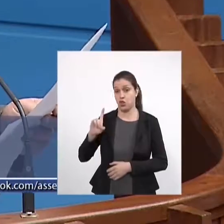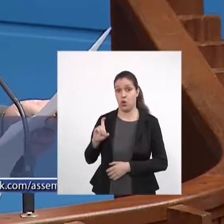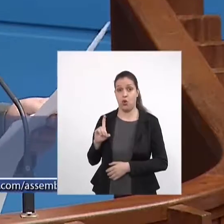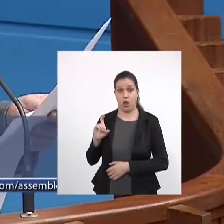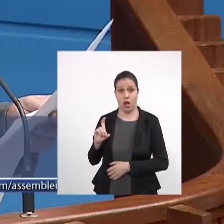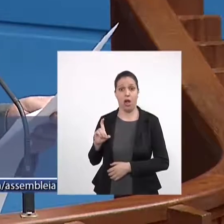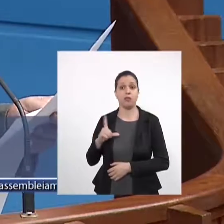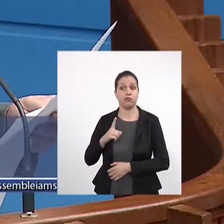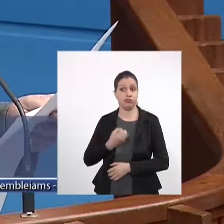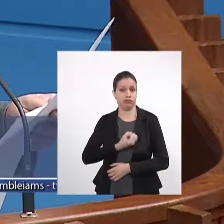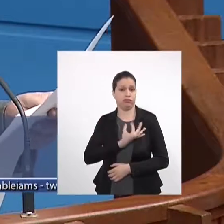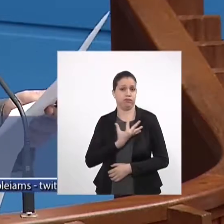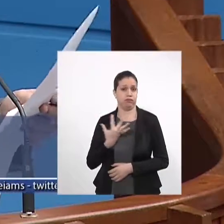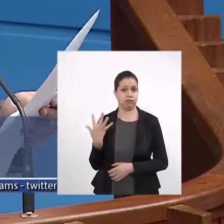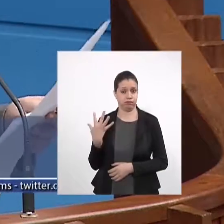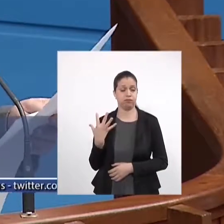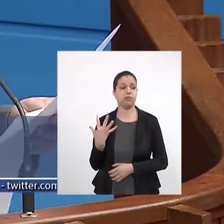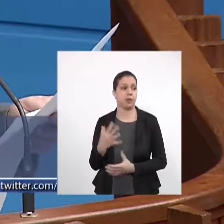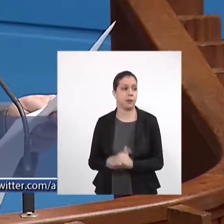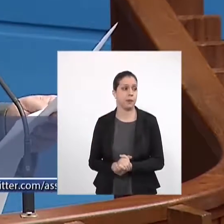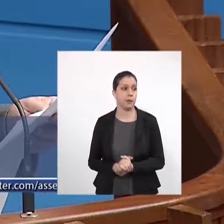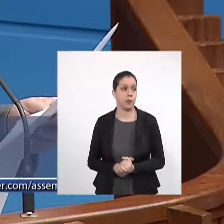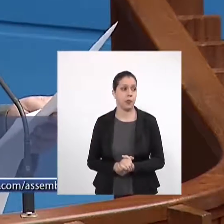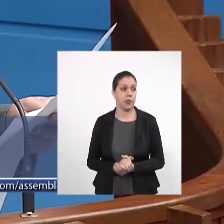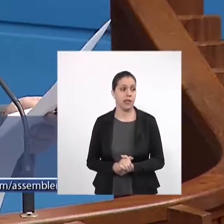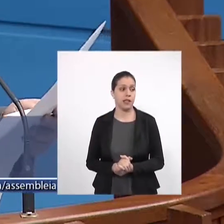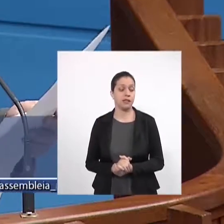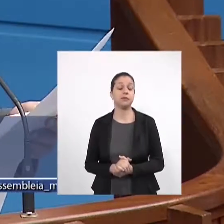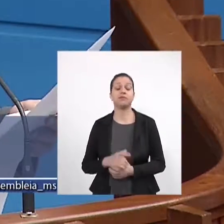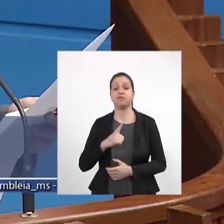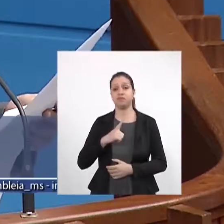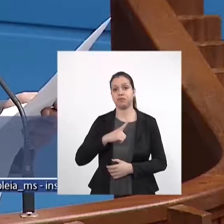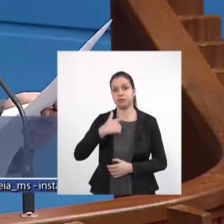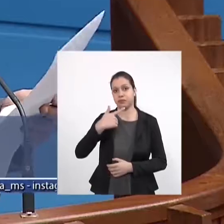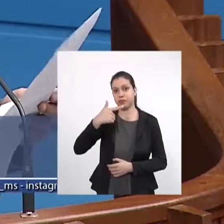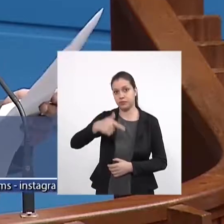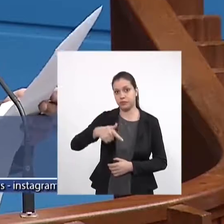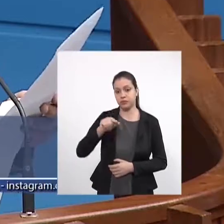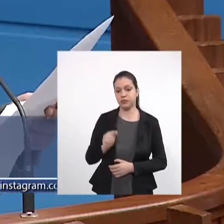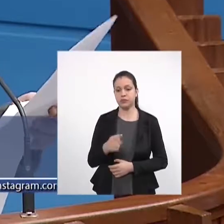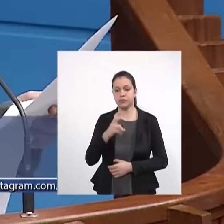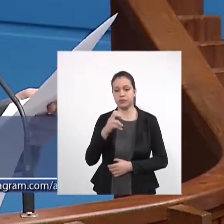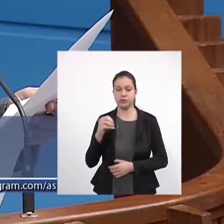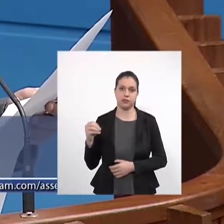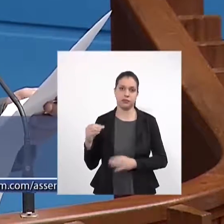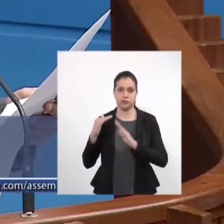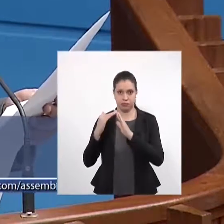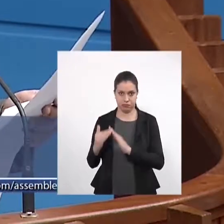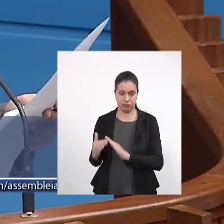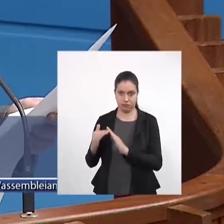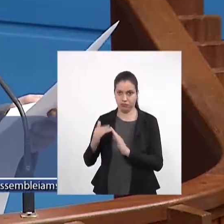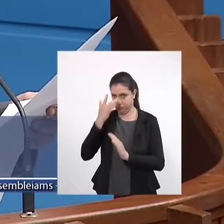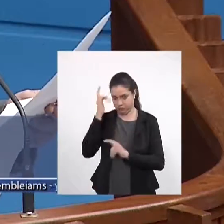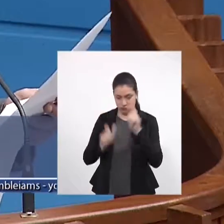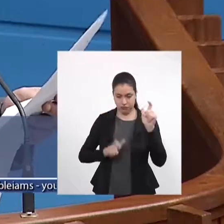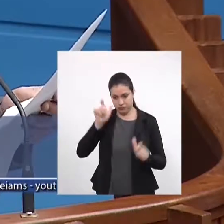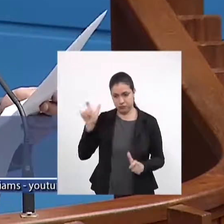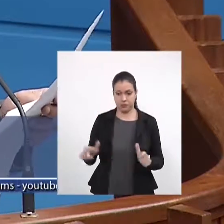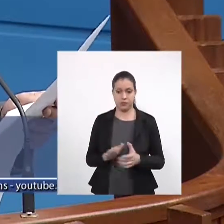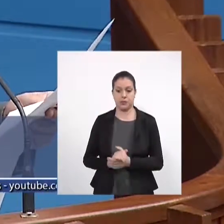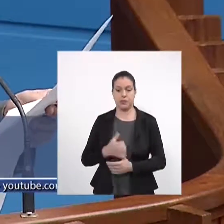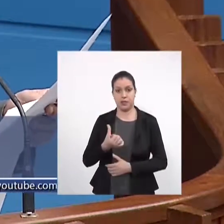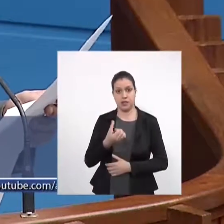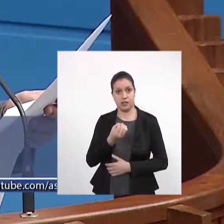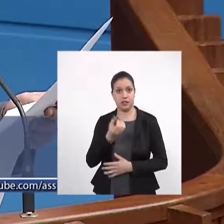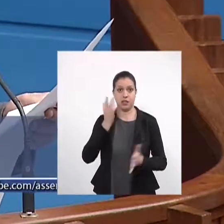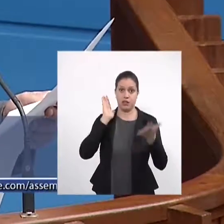Número, e destacava a existência de 27.500 habitantes, 60 caminhões, 12 autos